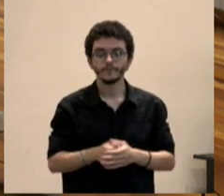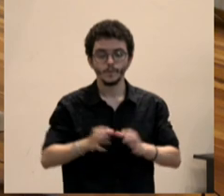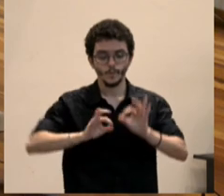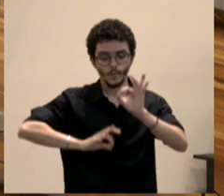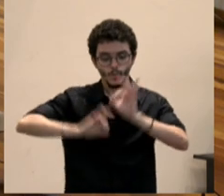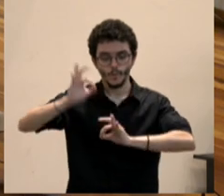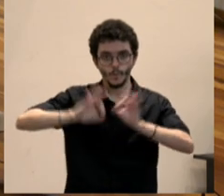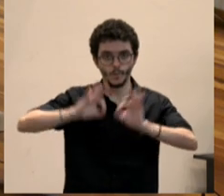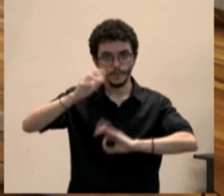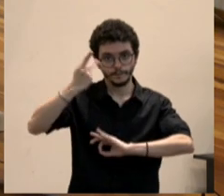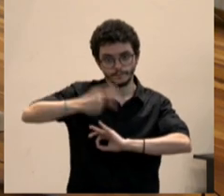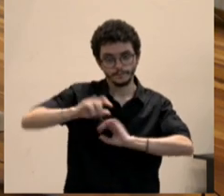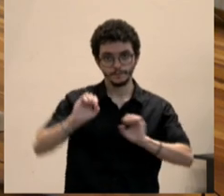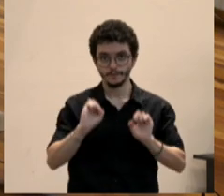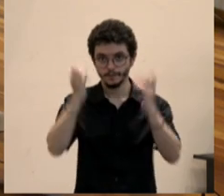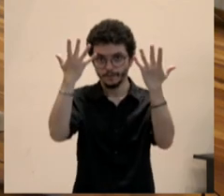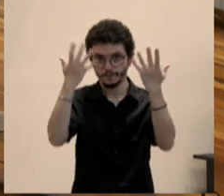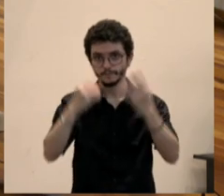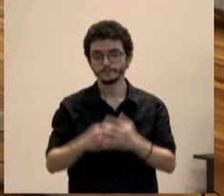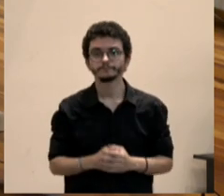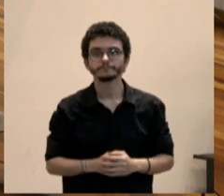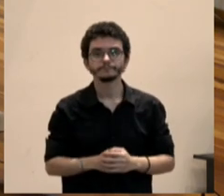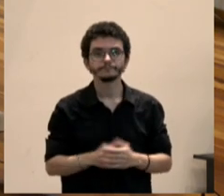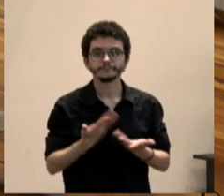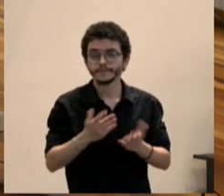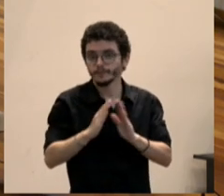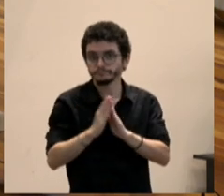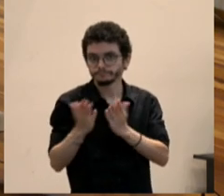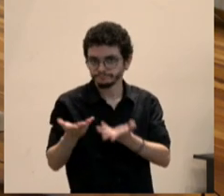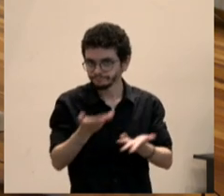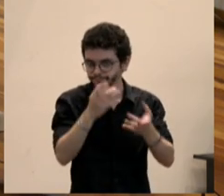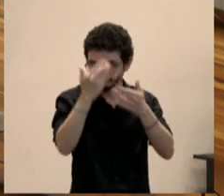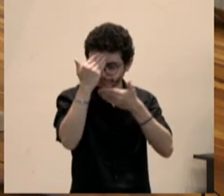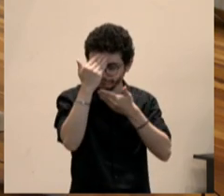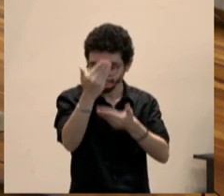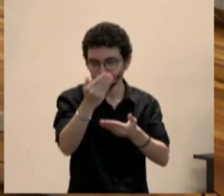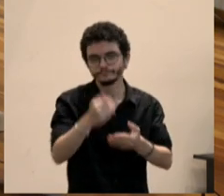organizadora desse evento. Né, então, por favor, muito obrigada.